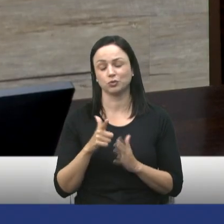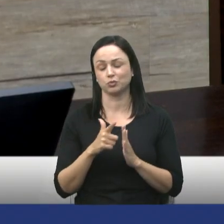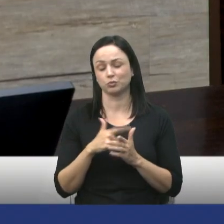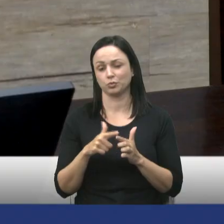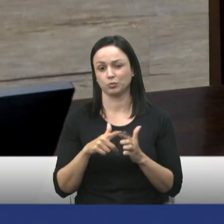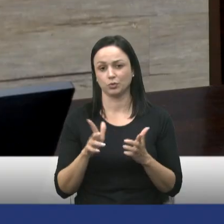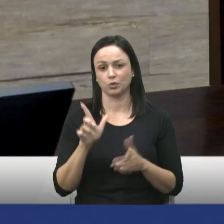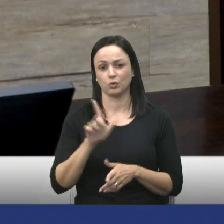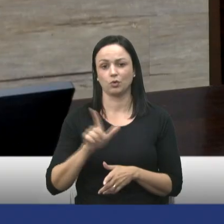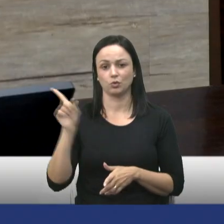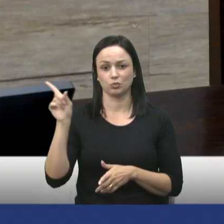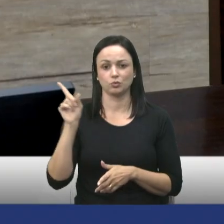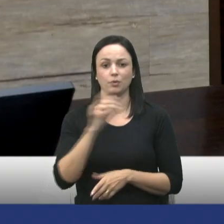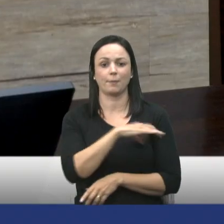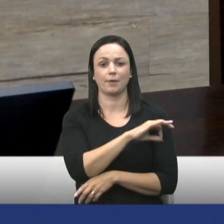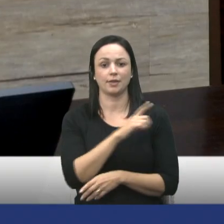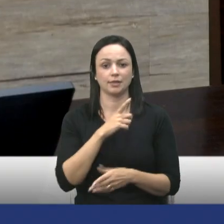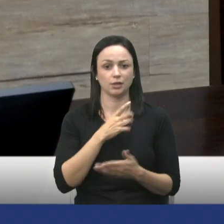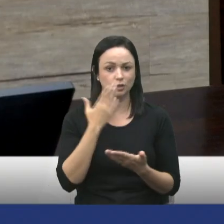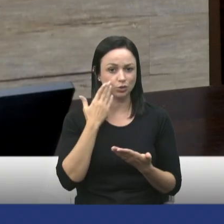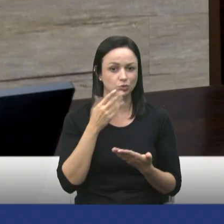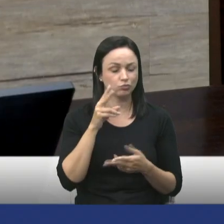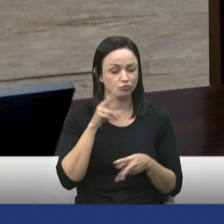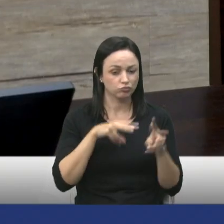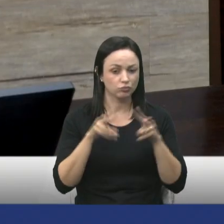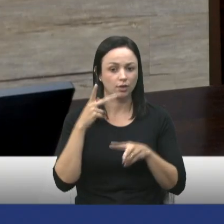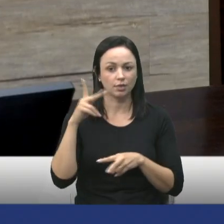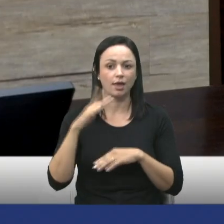Lógico que o prefeito tem que estudar com carinho, a palavra é dele.